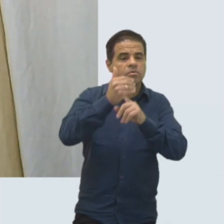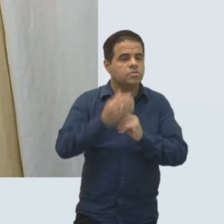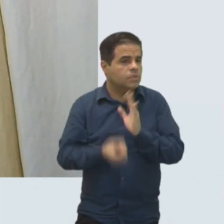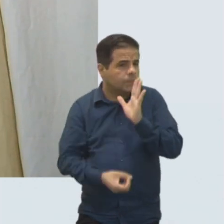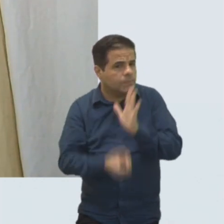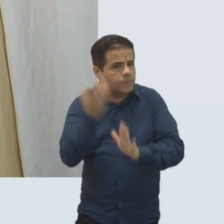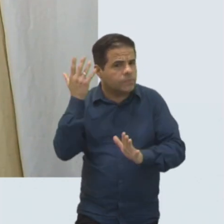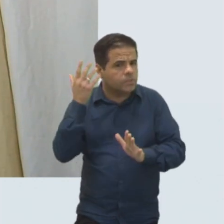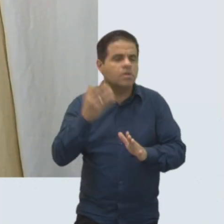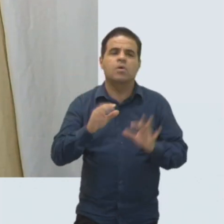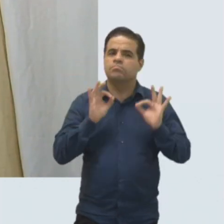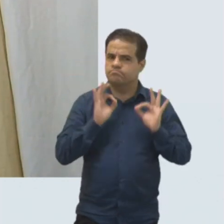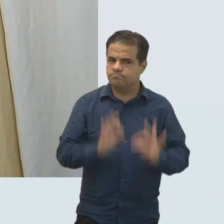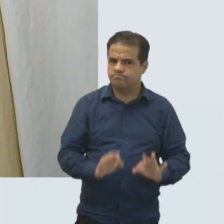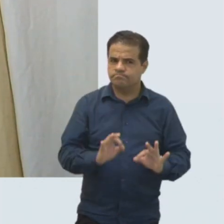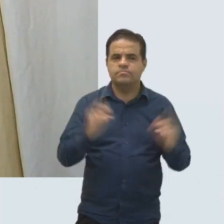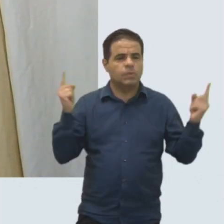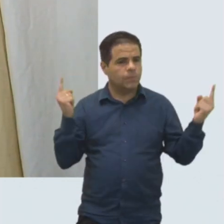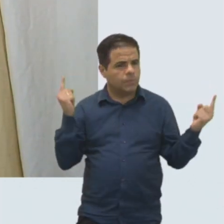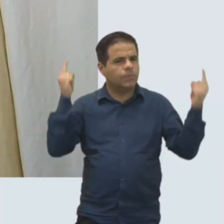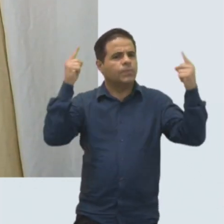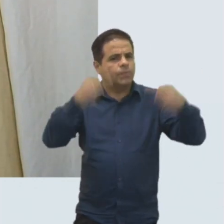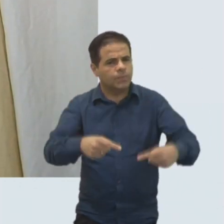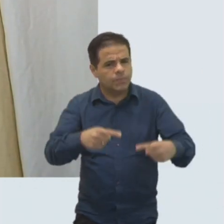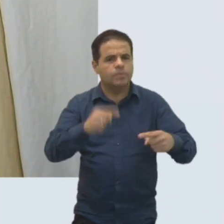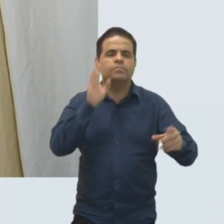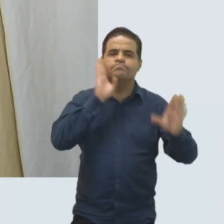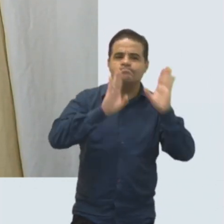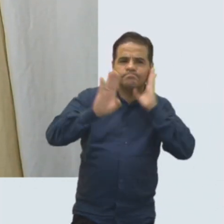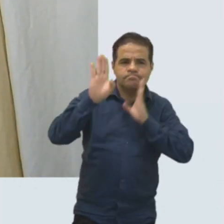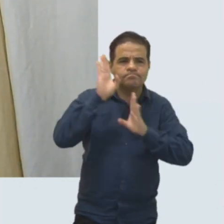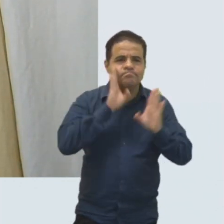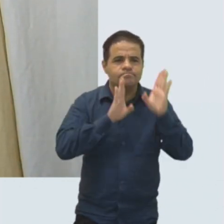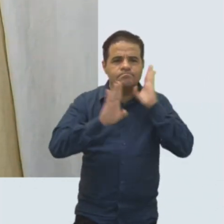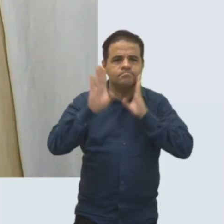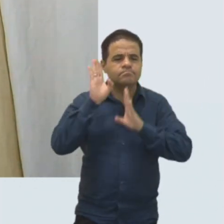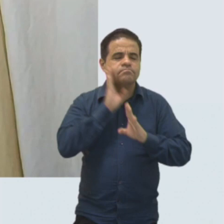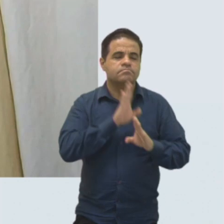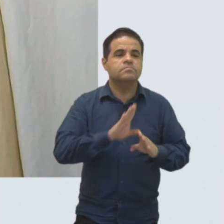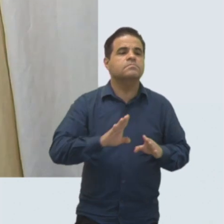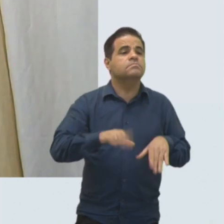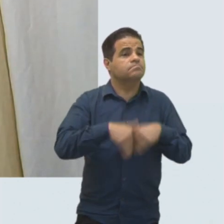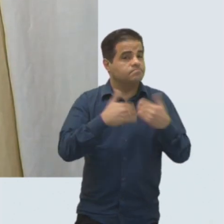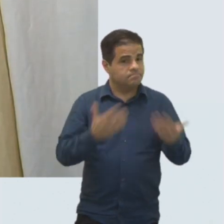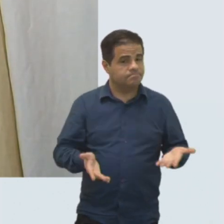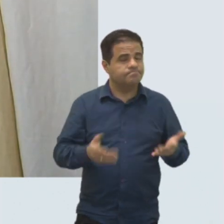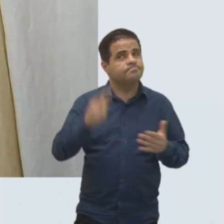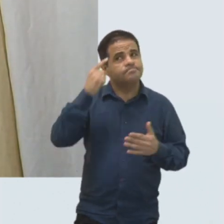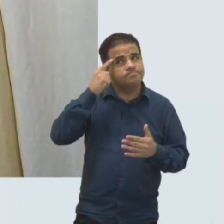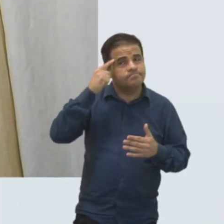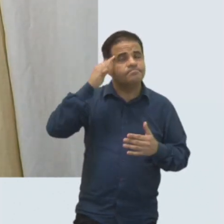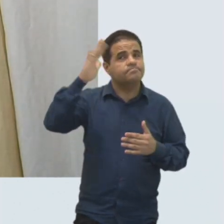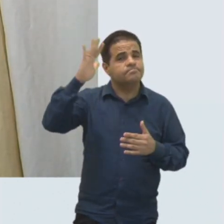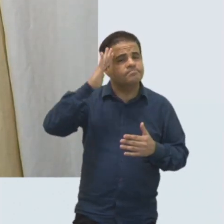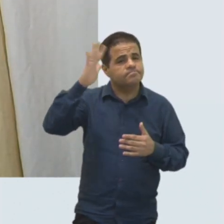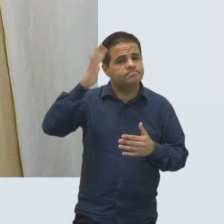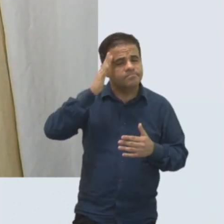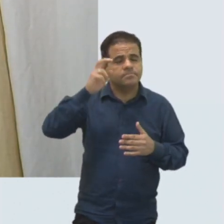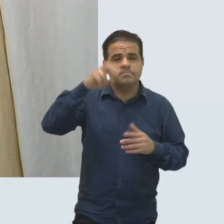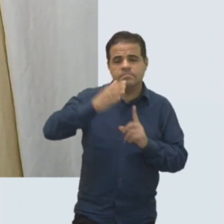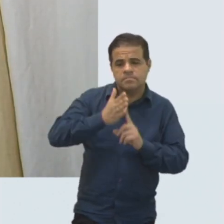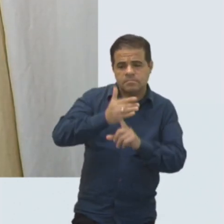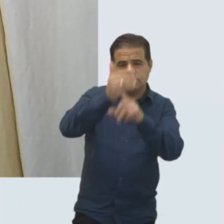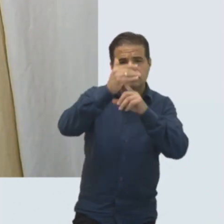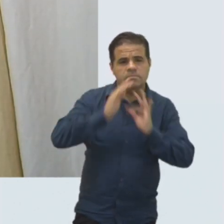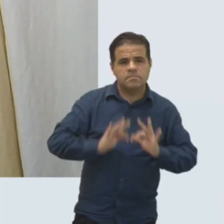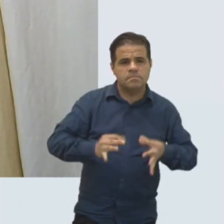um desafio, um desafio extremamente gostoso. E aí, então, vamos sentar, então, pensar o que é tecnologia